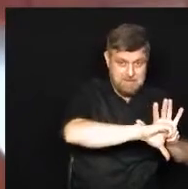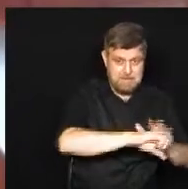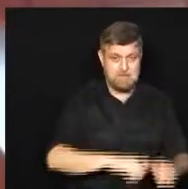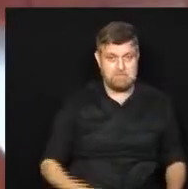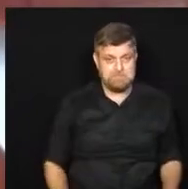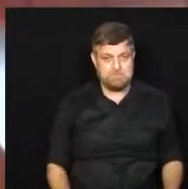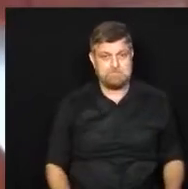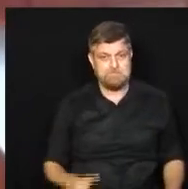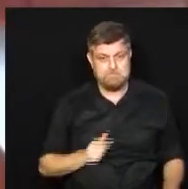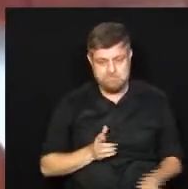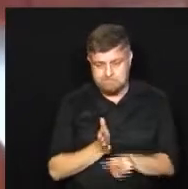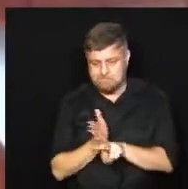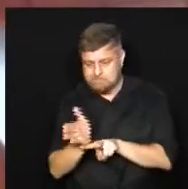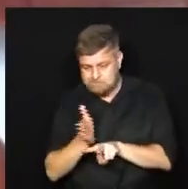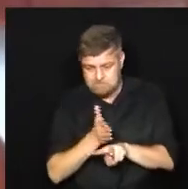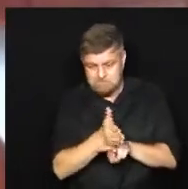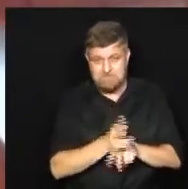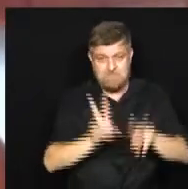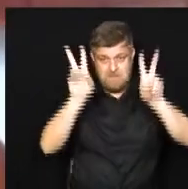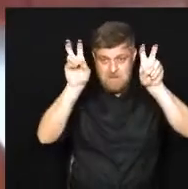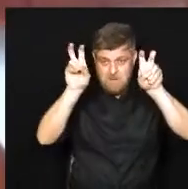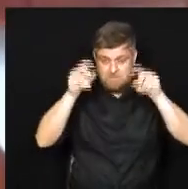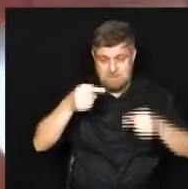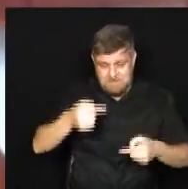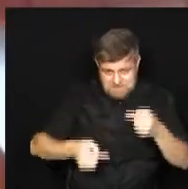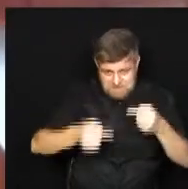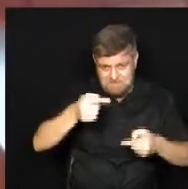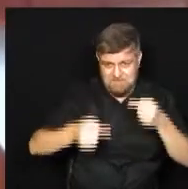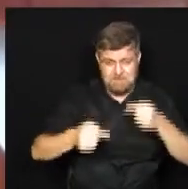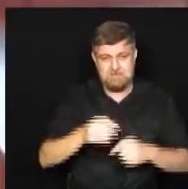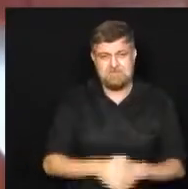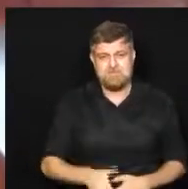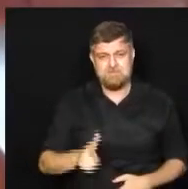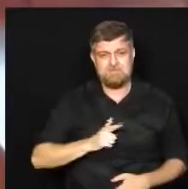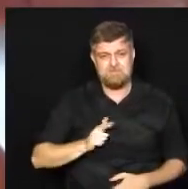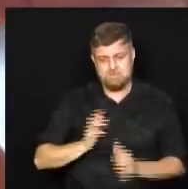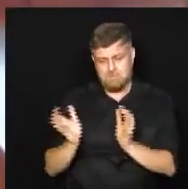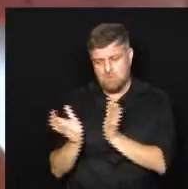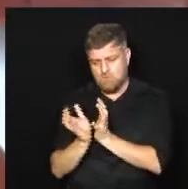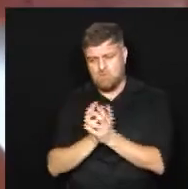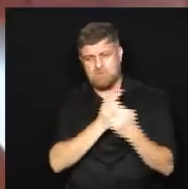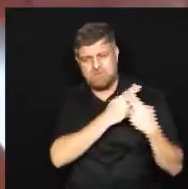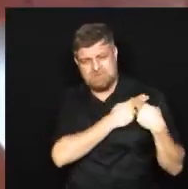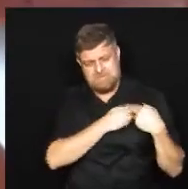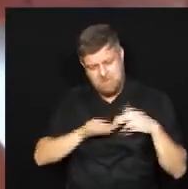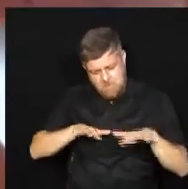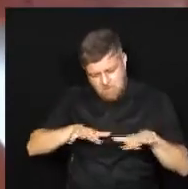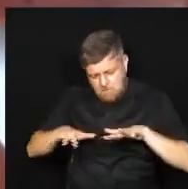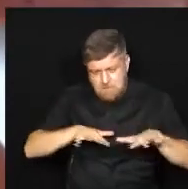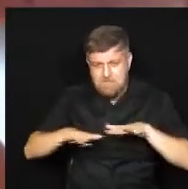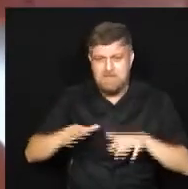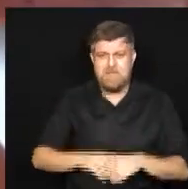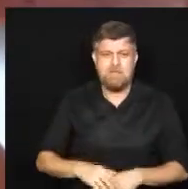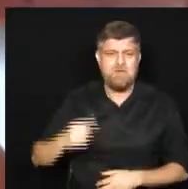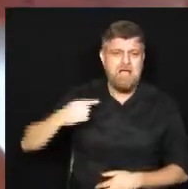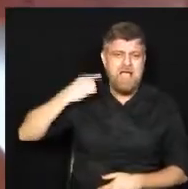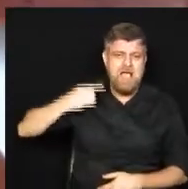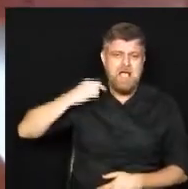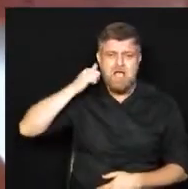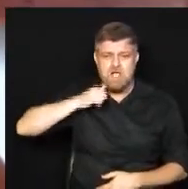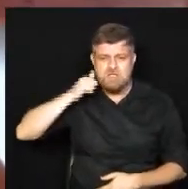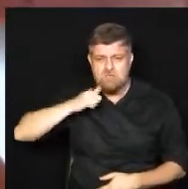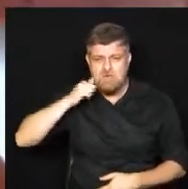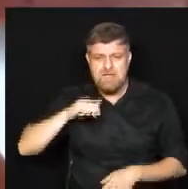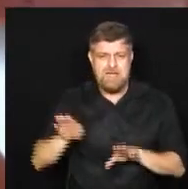grandes desafios e esse é um dos temas que tem sido discutidos por vários movimentos e também advogadas